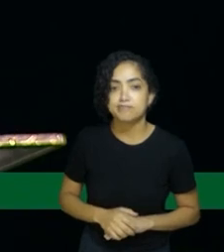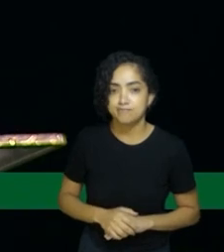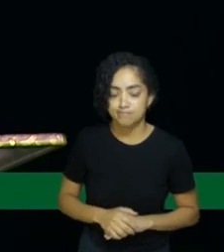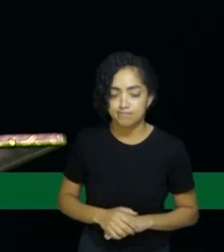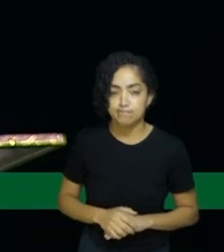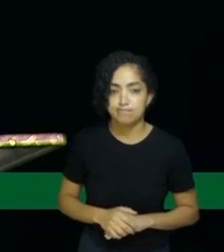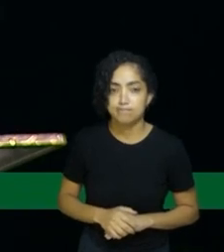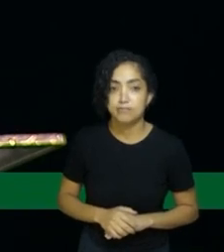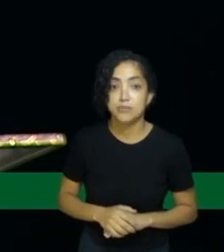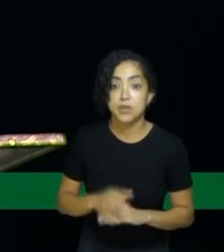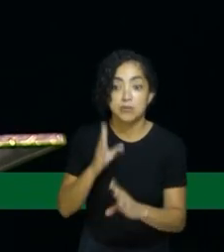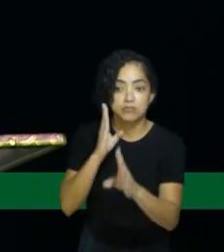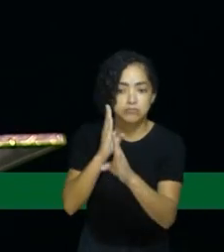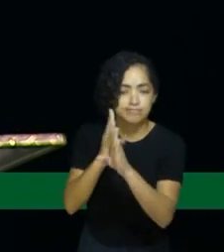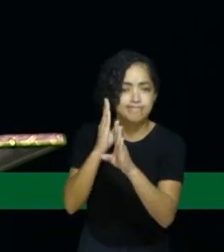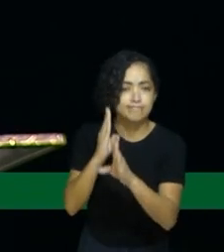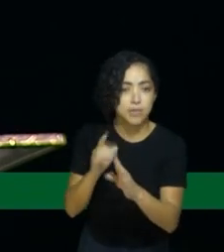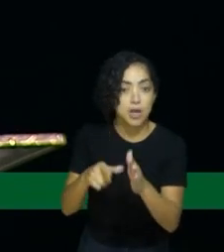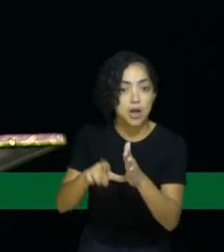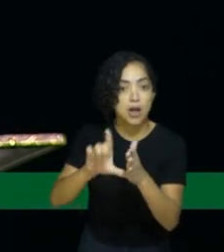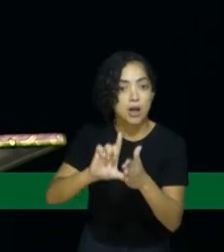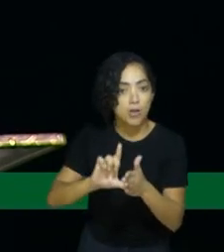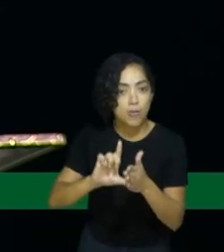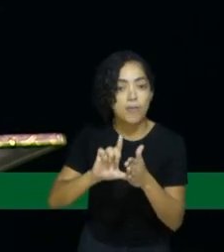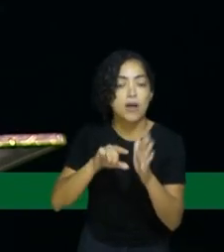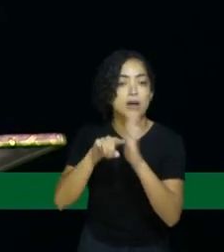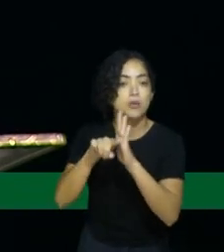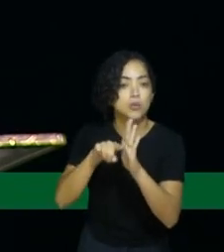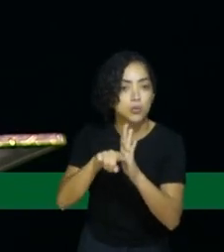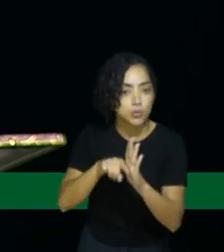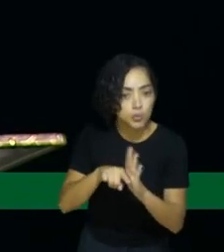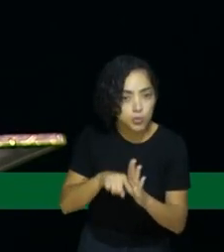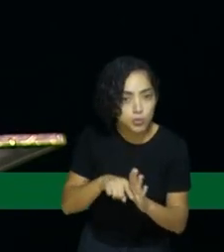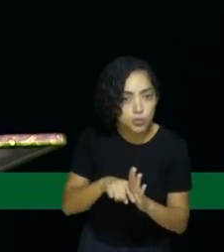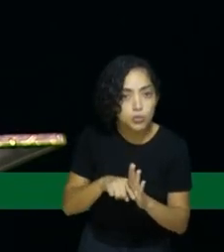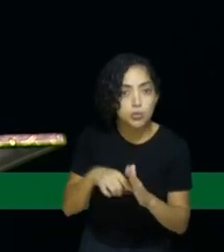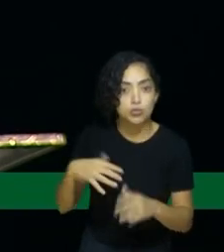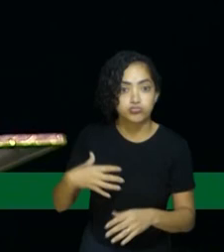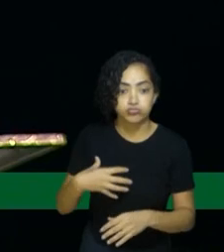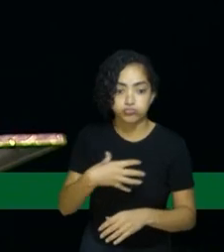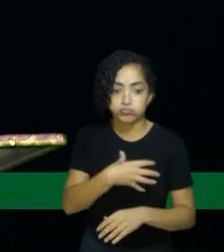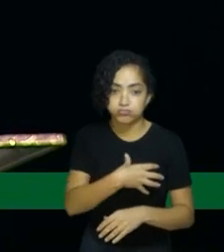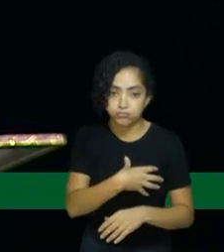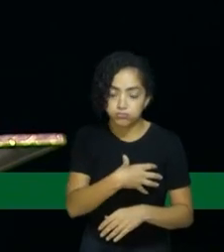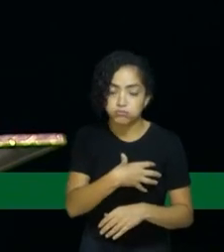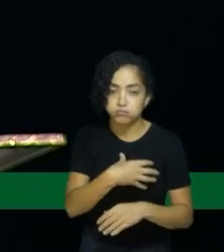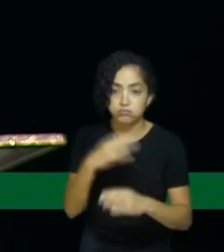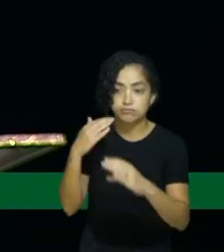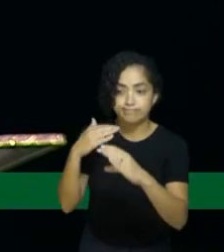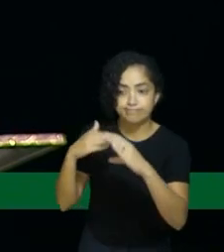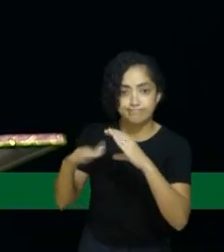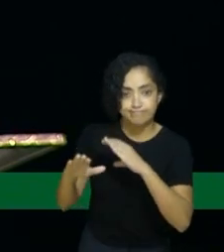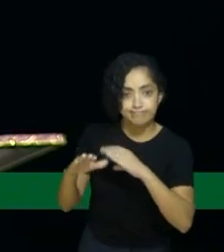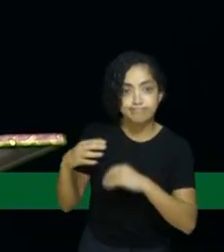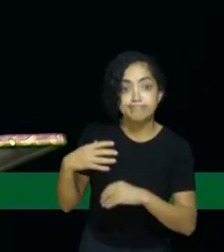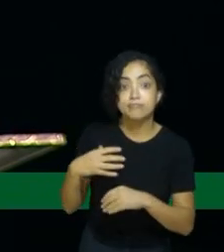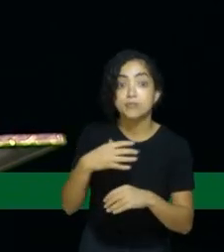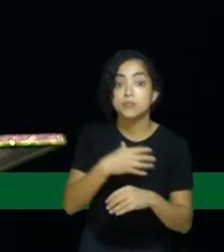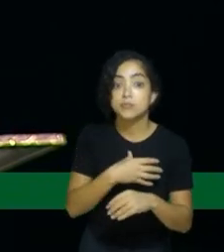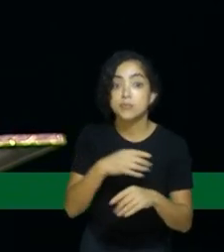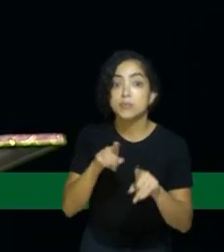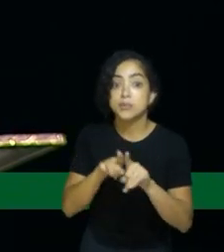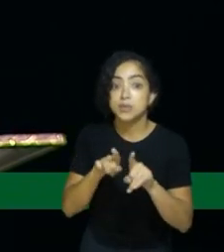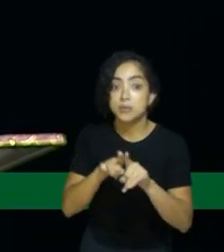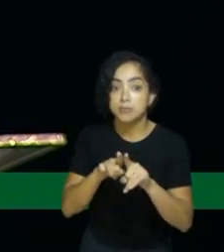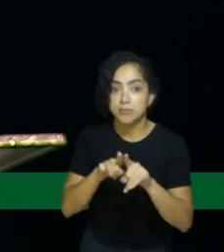Diagnóstico precoce realizamos o exame Clínico das mamas encaminhamento para mamografia e